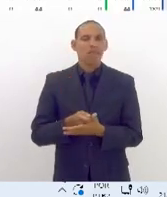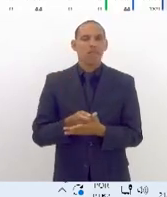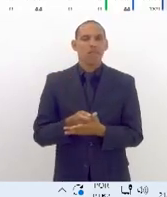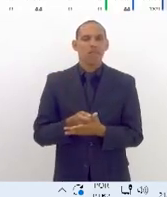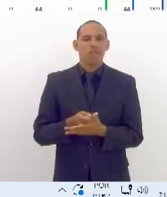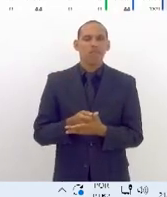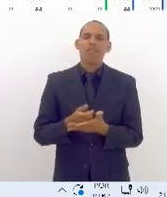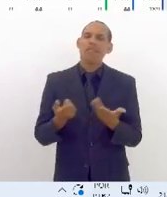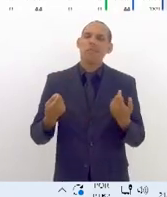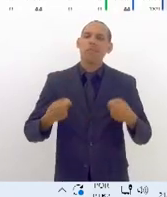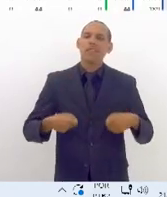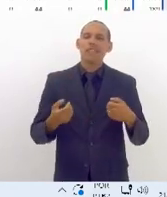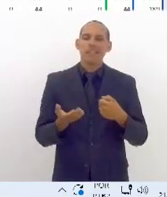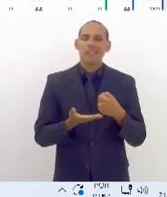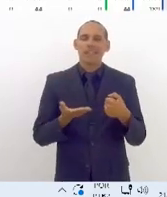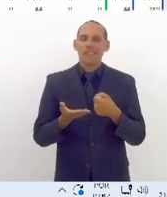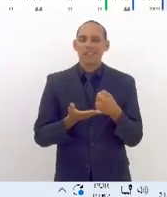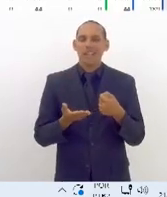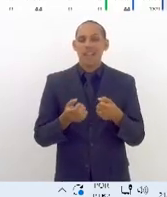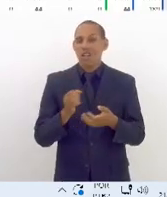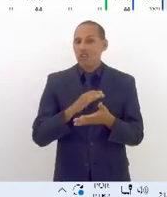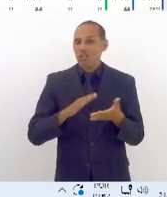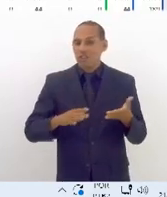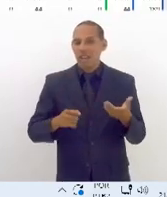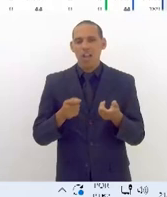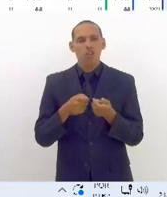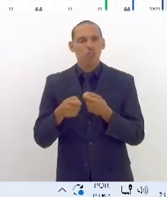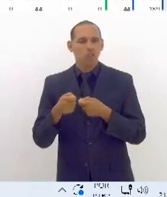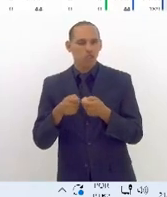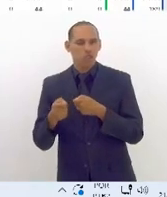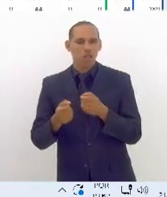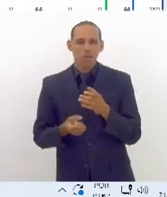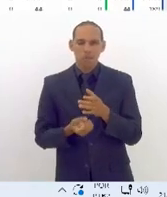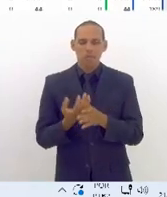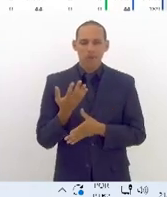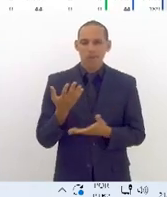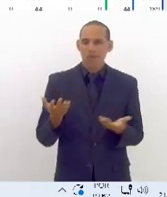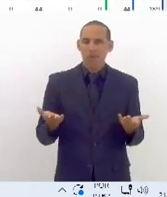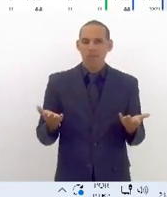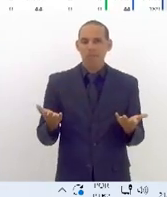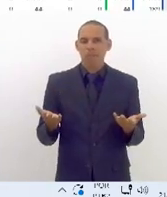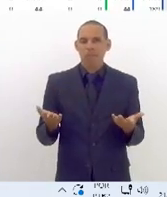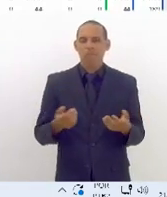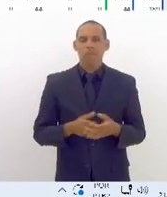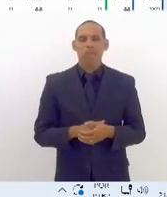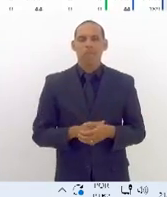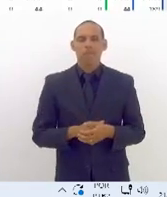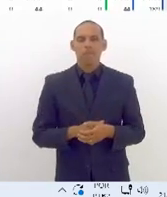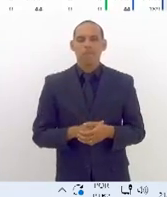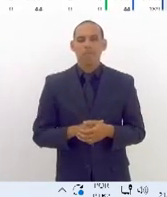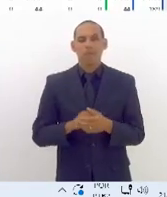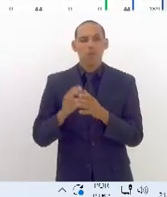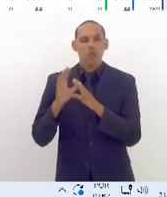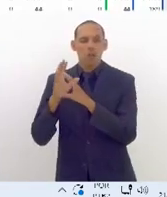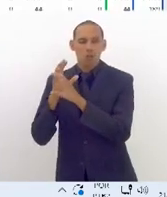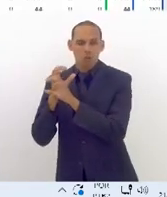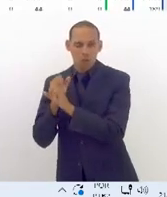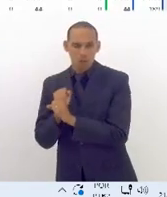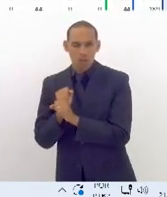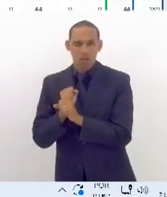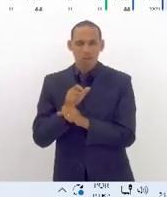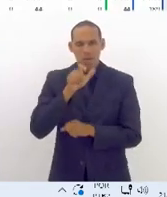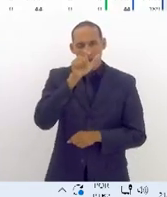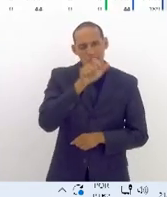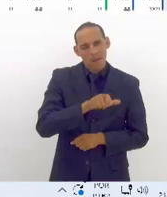as unidades produtoras as atividades econômicas não é isso é no total da de cada